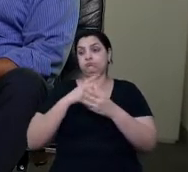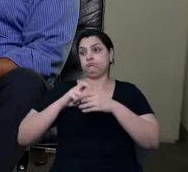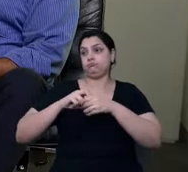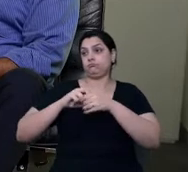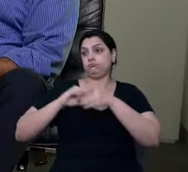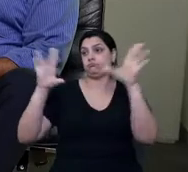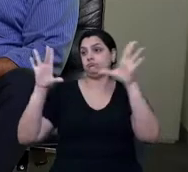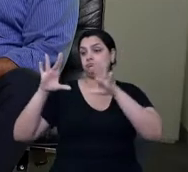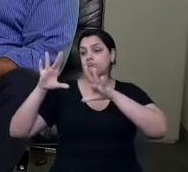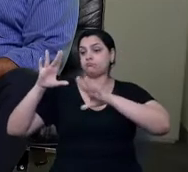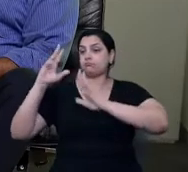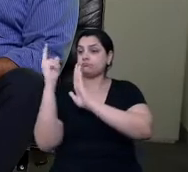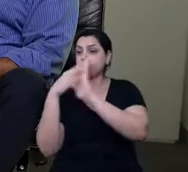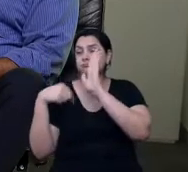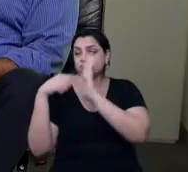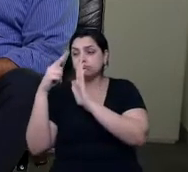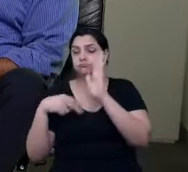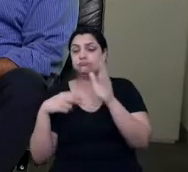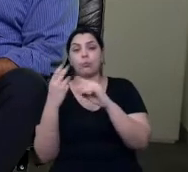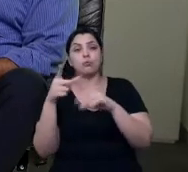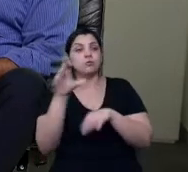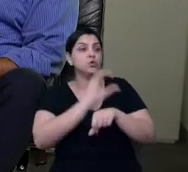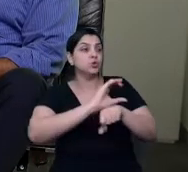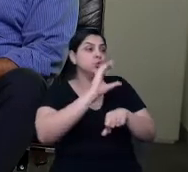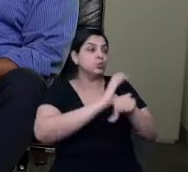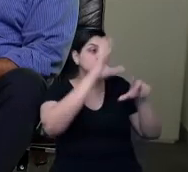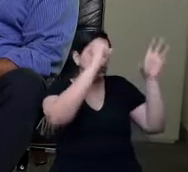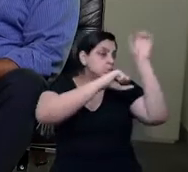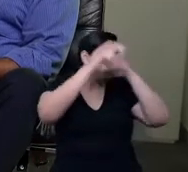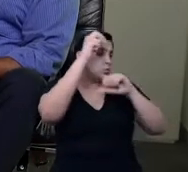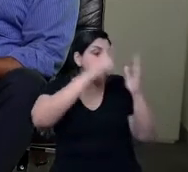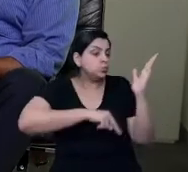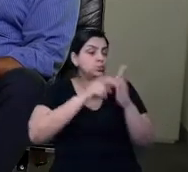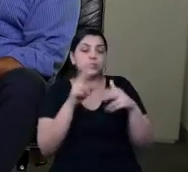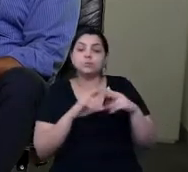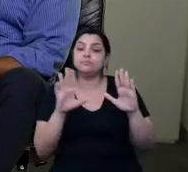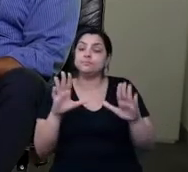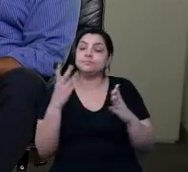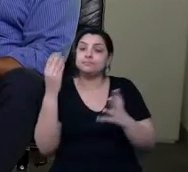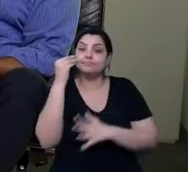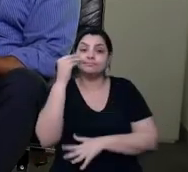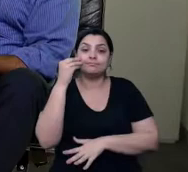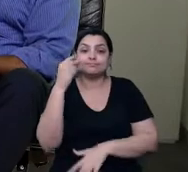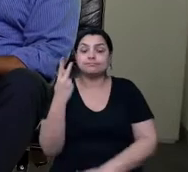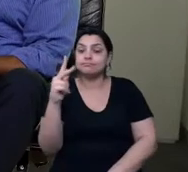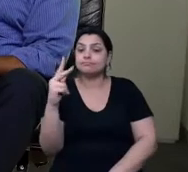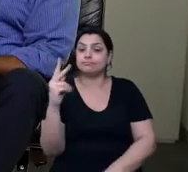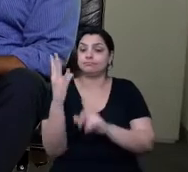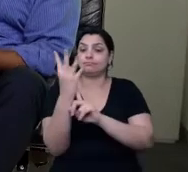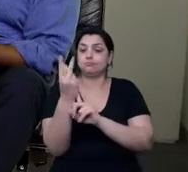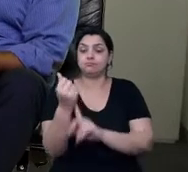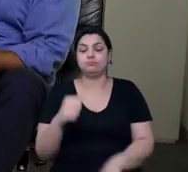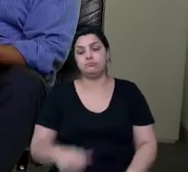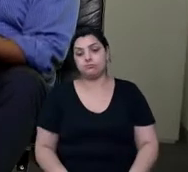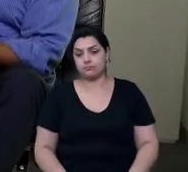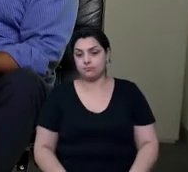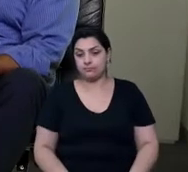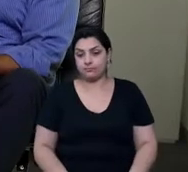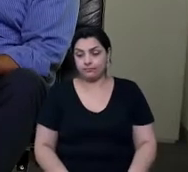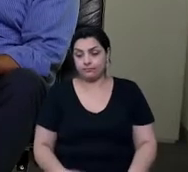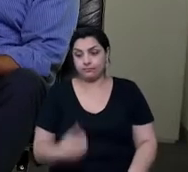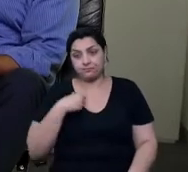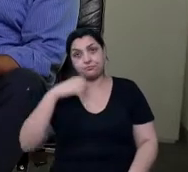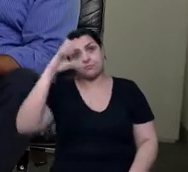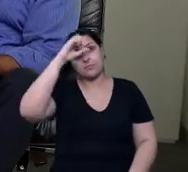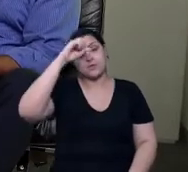técnicas? Fale um pouquinho do Ricieri, artista. Eu aprendi muito